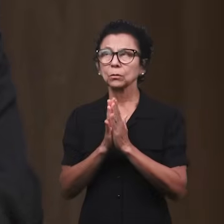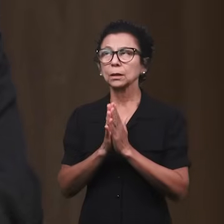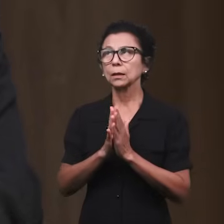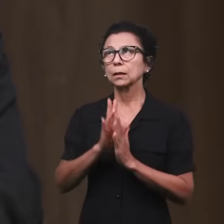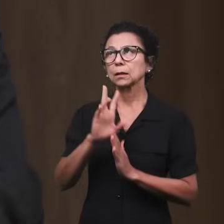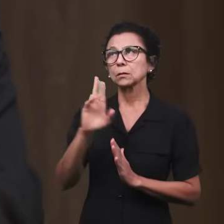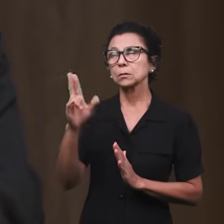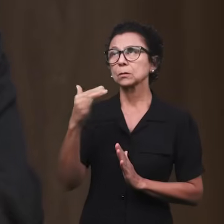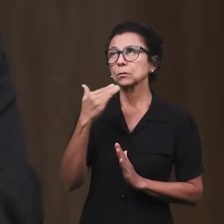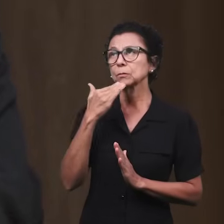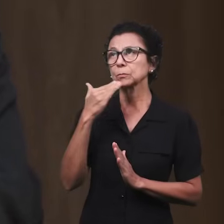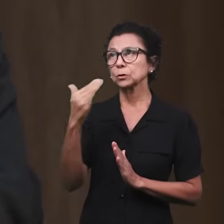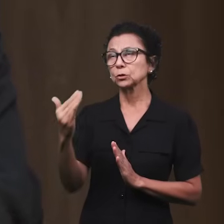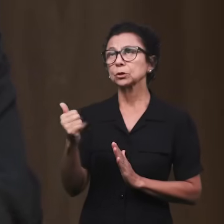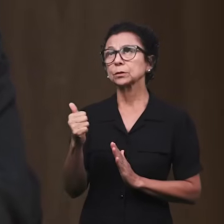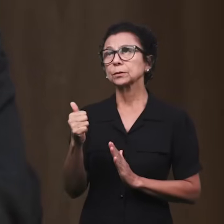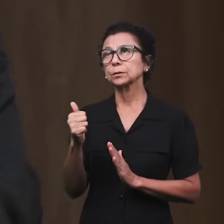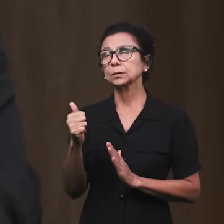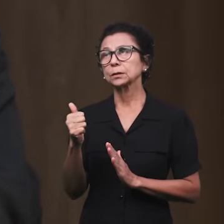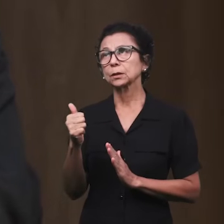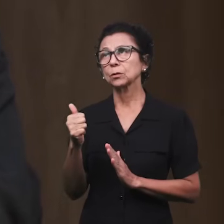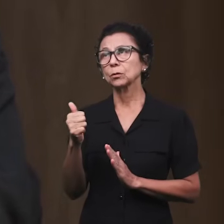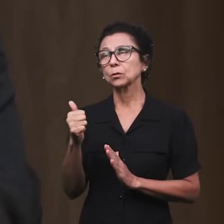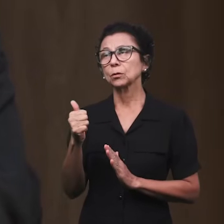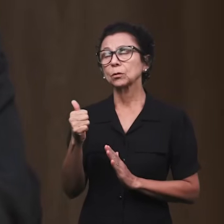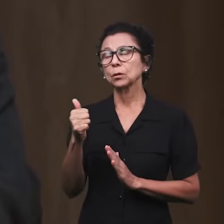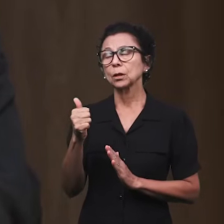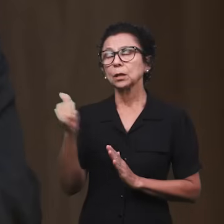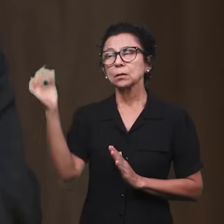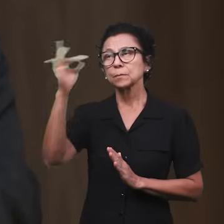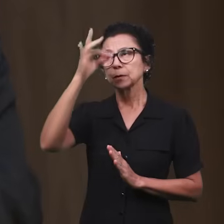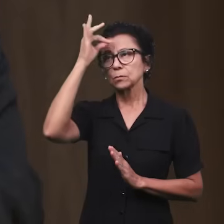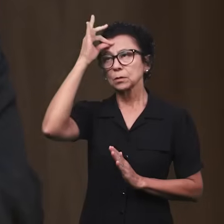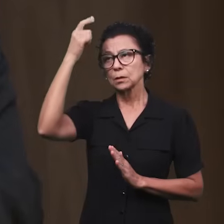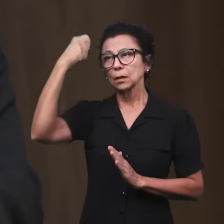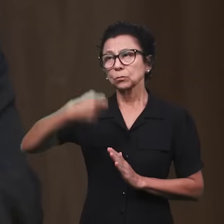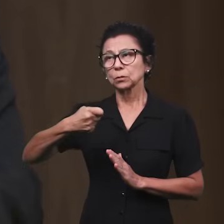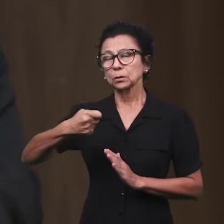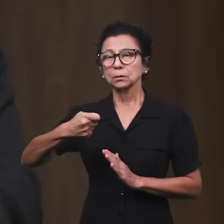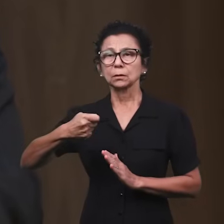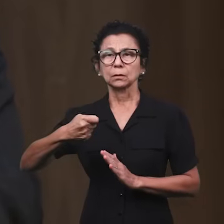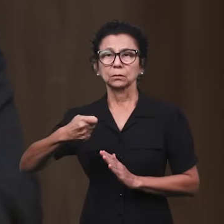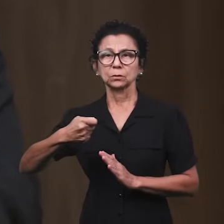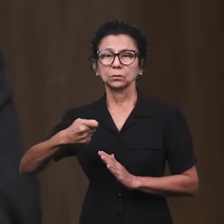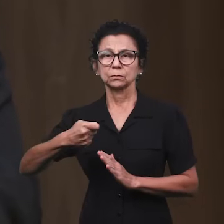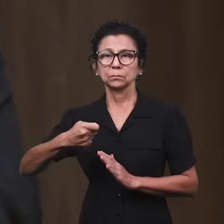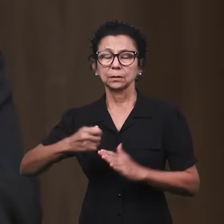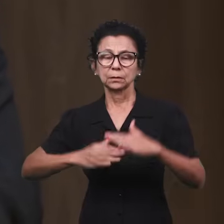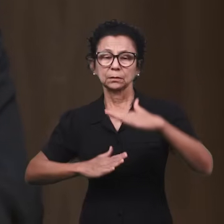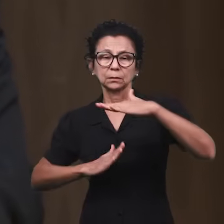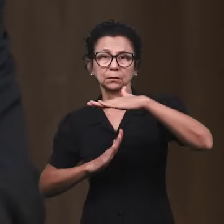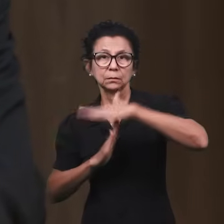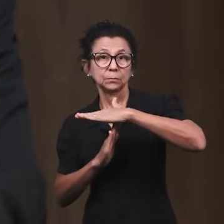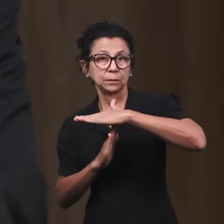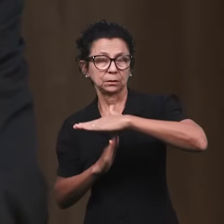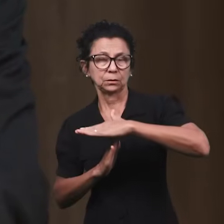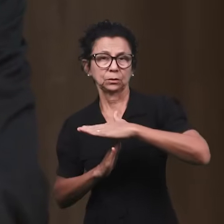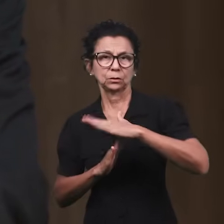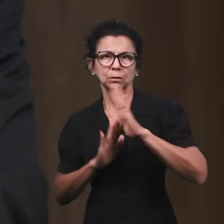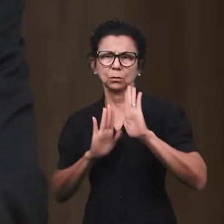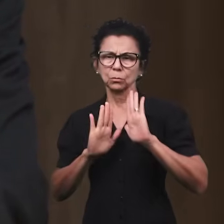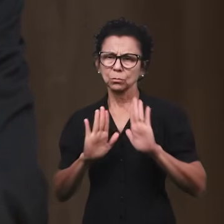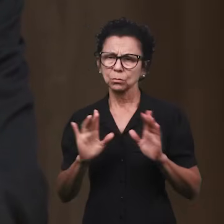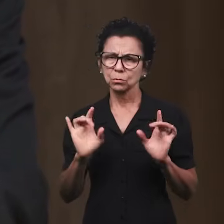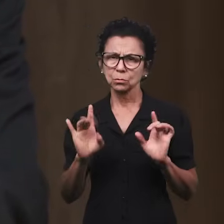o Senhor, pedir graça, ter autoridade no Espírito, usar a autoridade de Pai e pôr limites. Amém. Para que possa usar o que